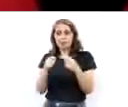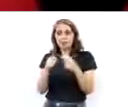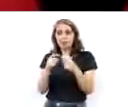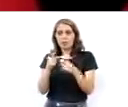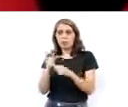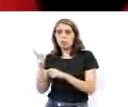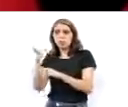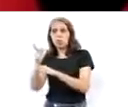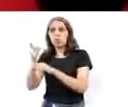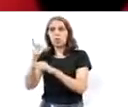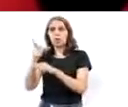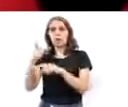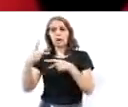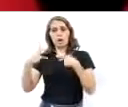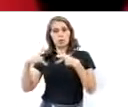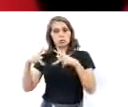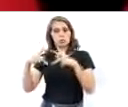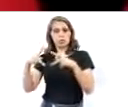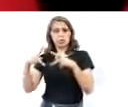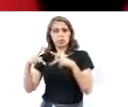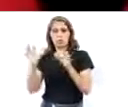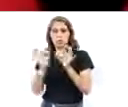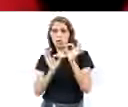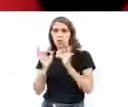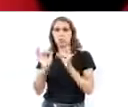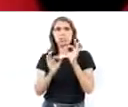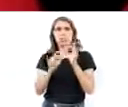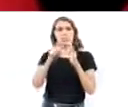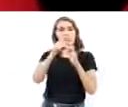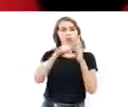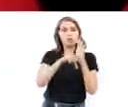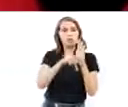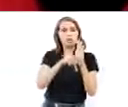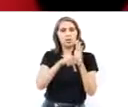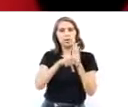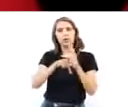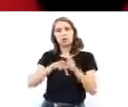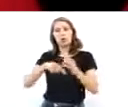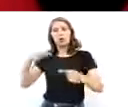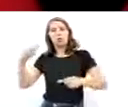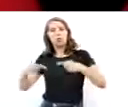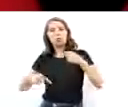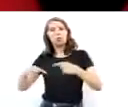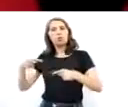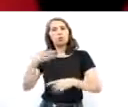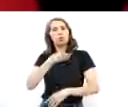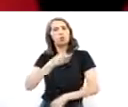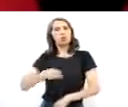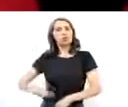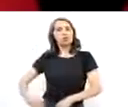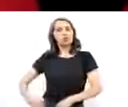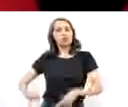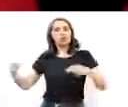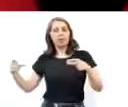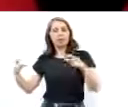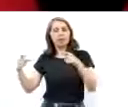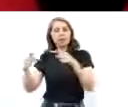programas, ou com políticas públicas, ou com projetos para minimizarmos. Porque o aluno